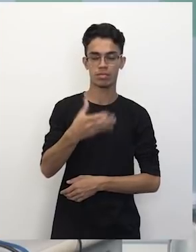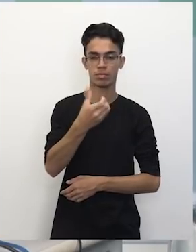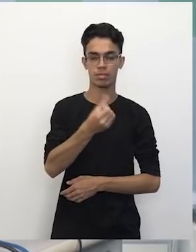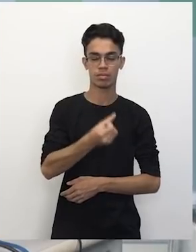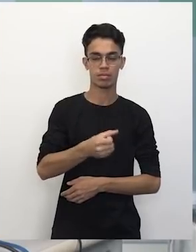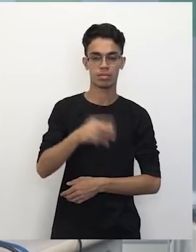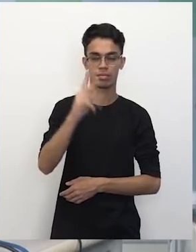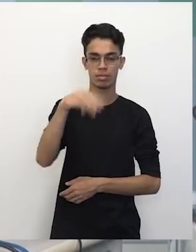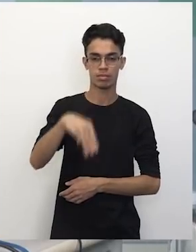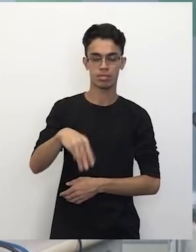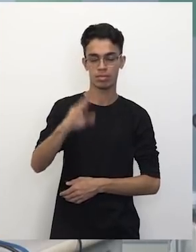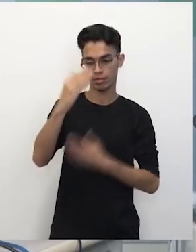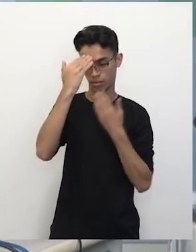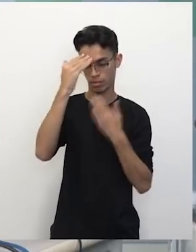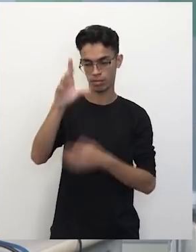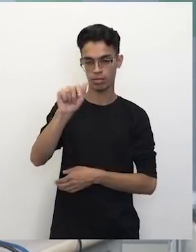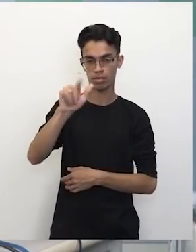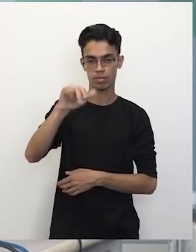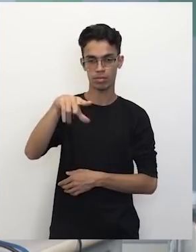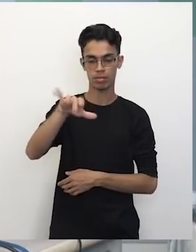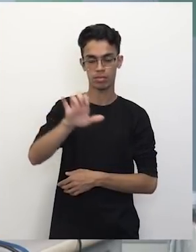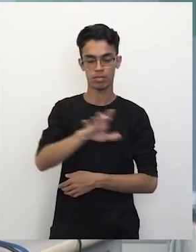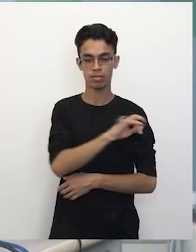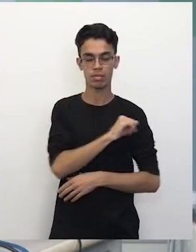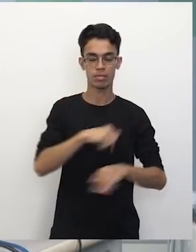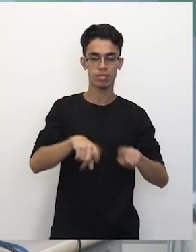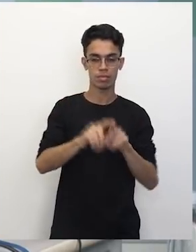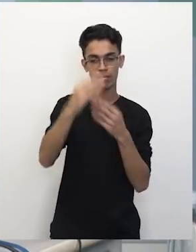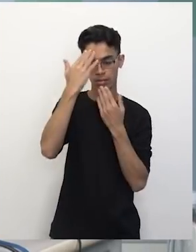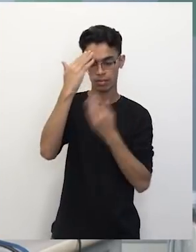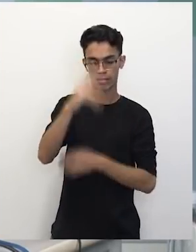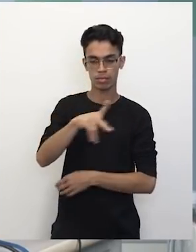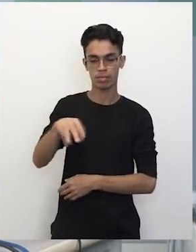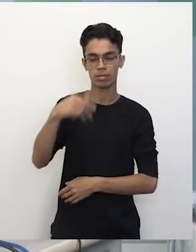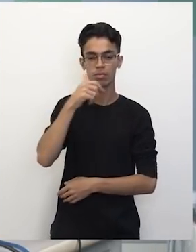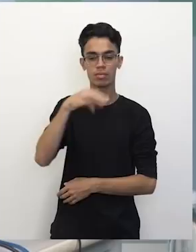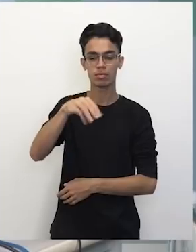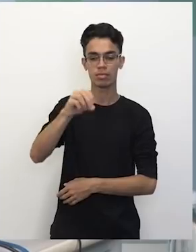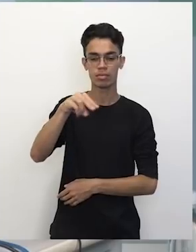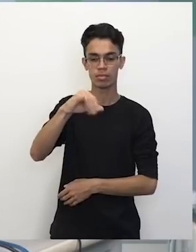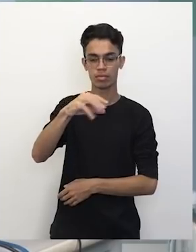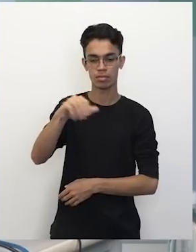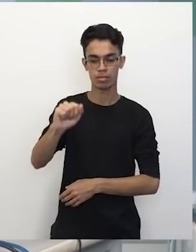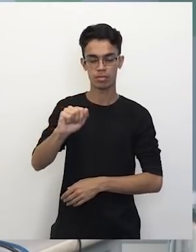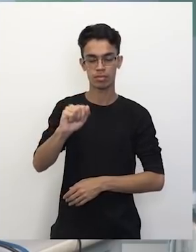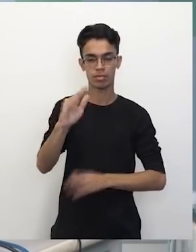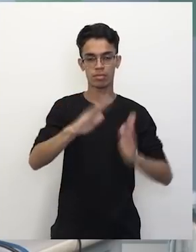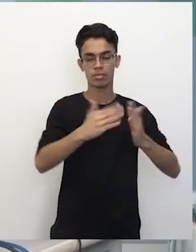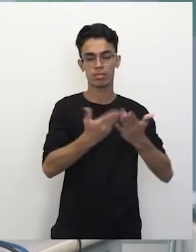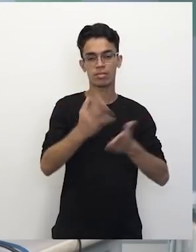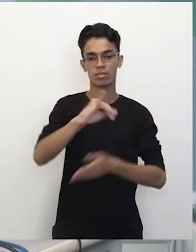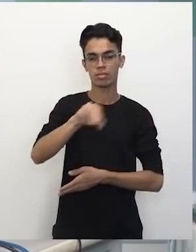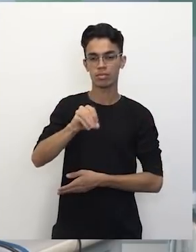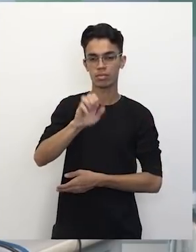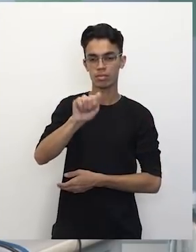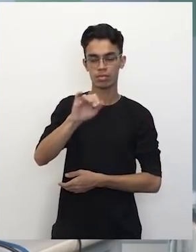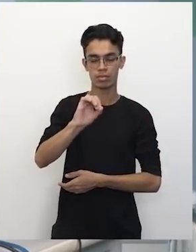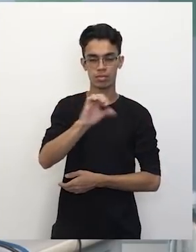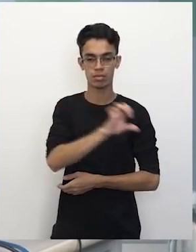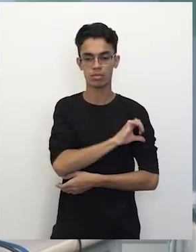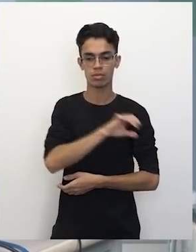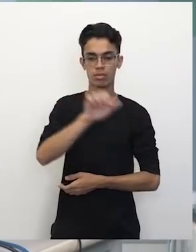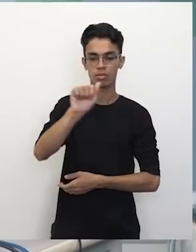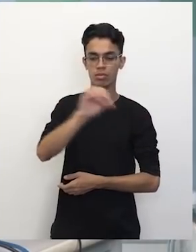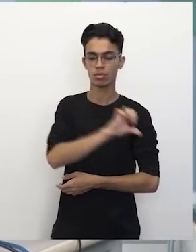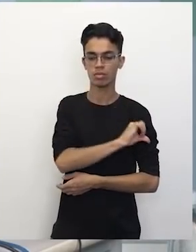Obrigado, Aline, obrigado ao seu pessoal. Tá, professora Mônica, lá com o pessoal da escola João Evangelista Costa, nono A e nono B,